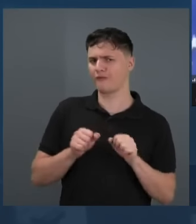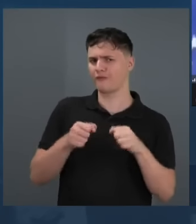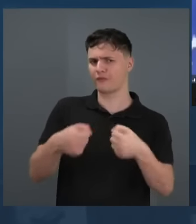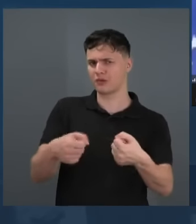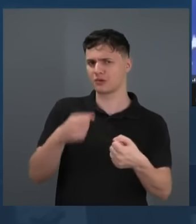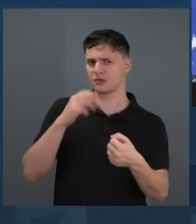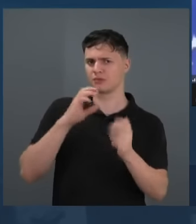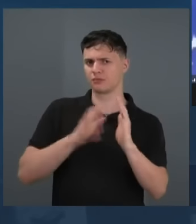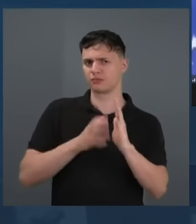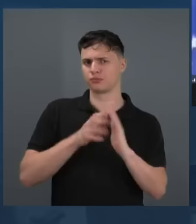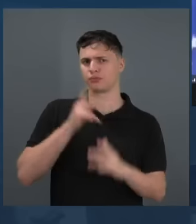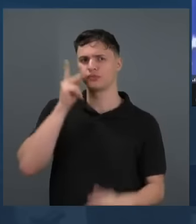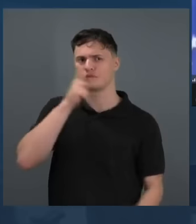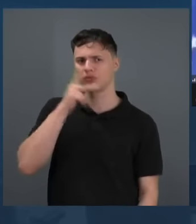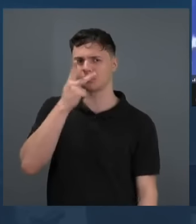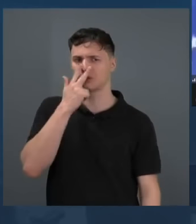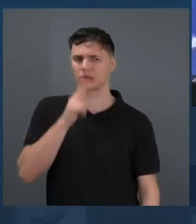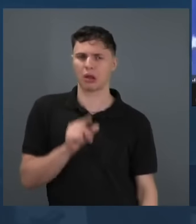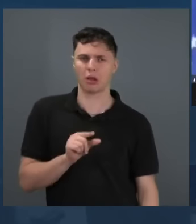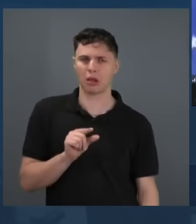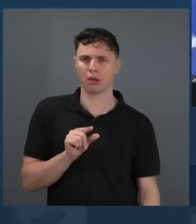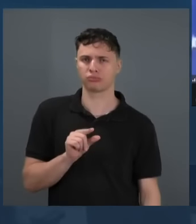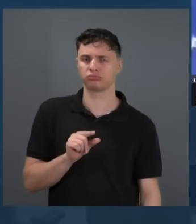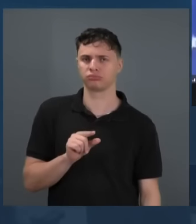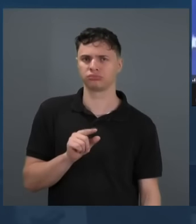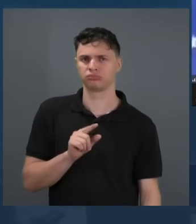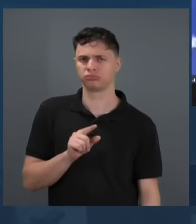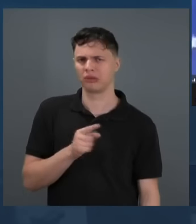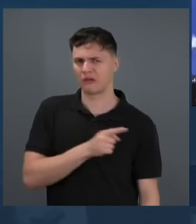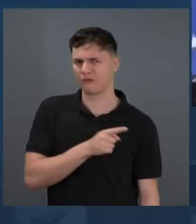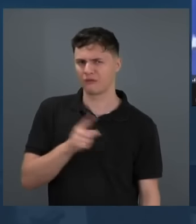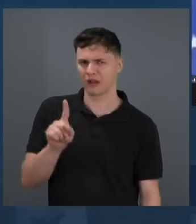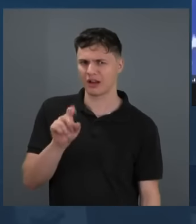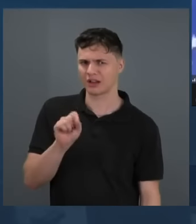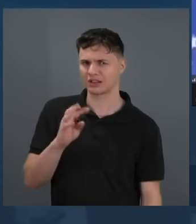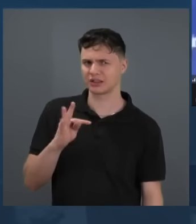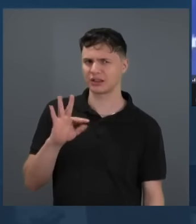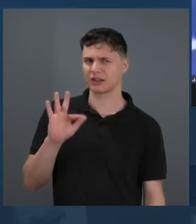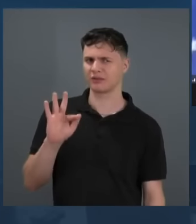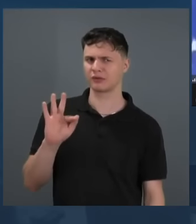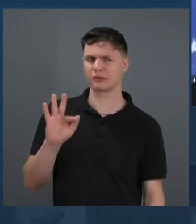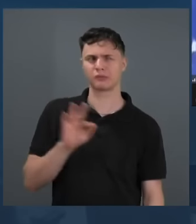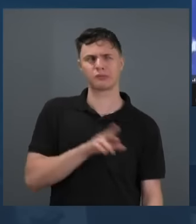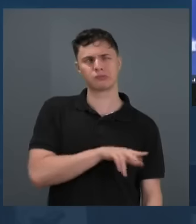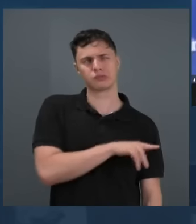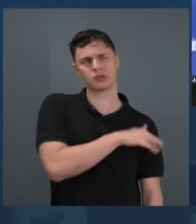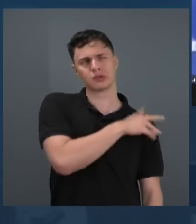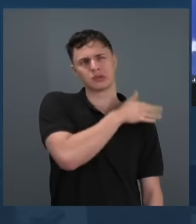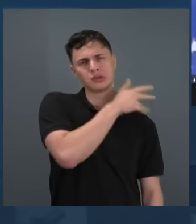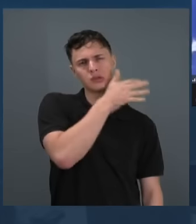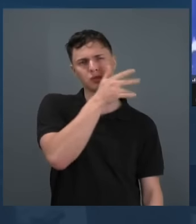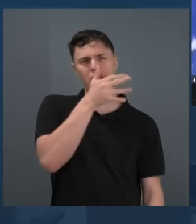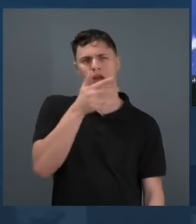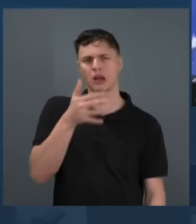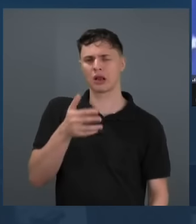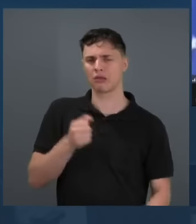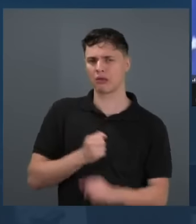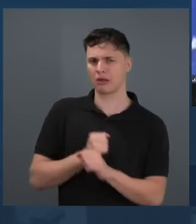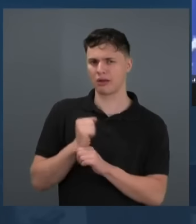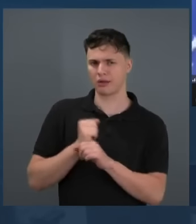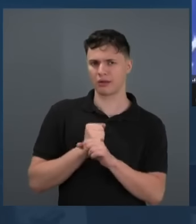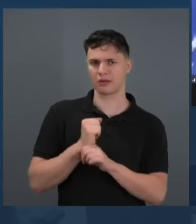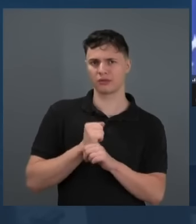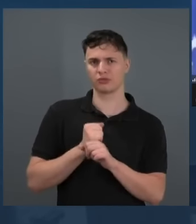os ditos nanicos, vão ao STF depois de tantos anos